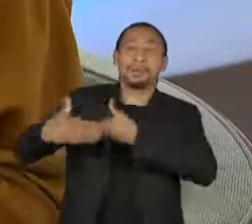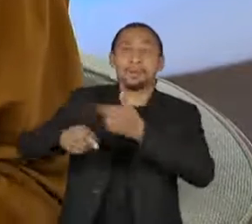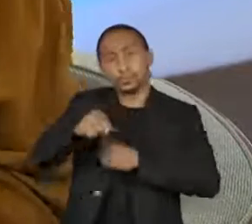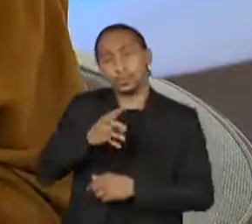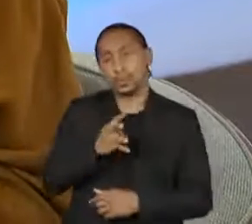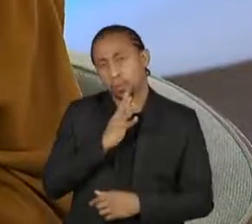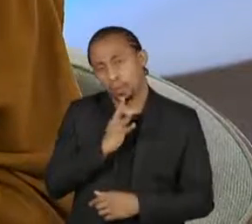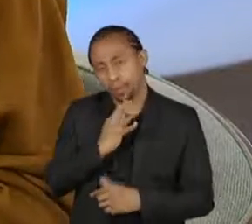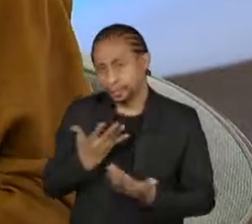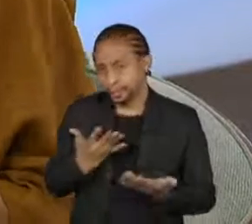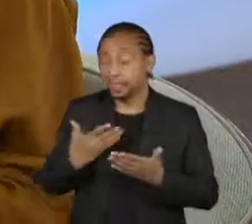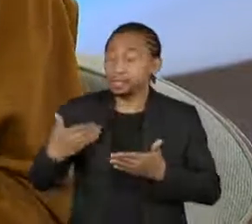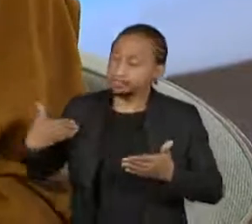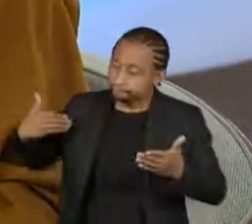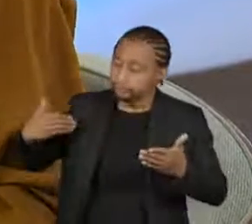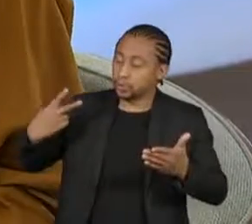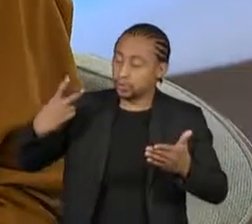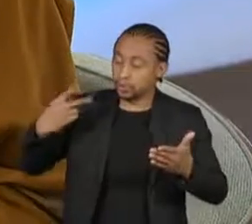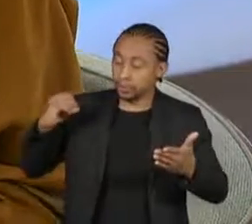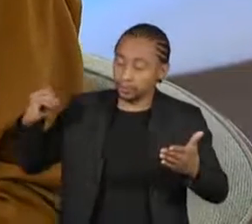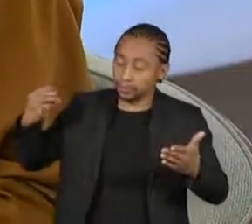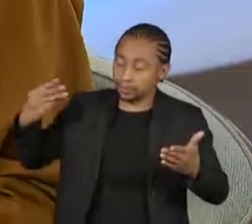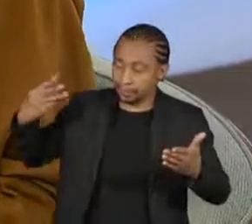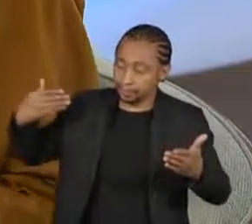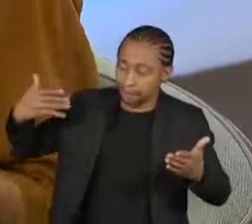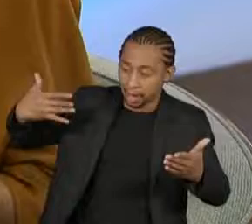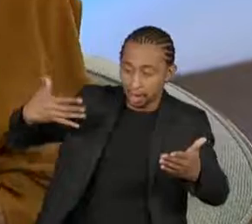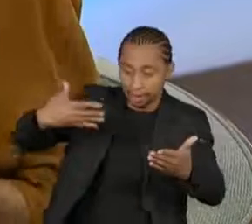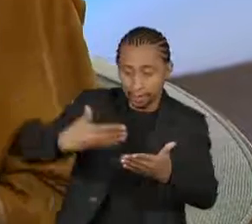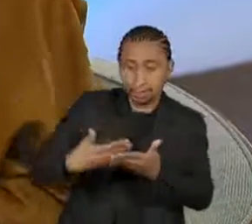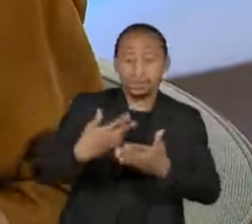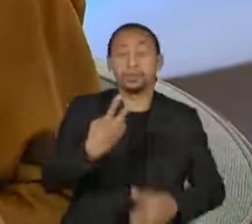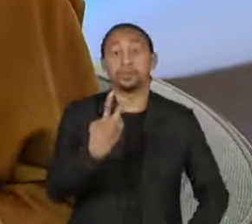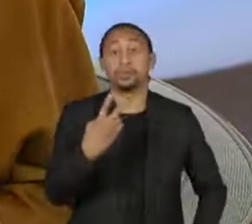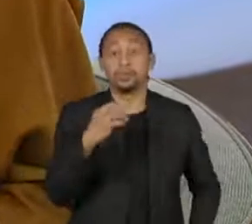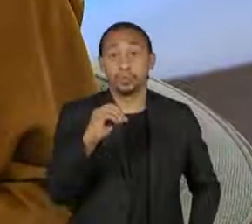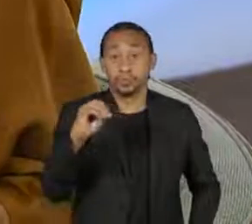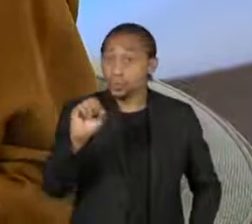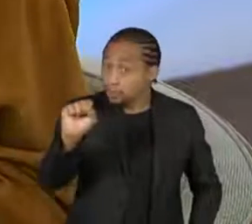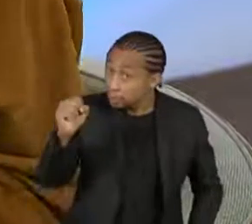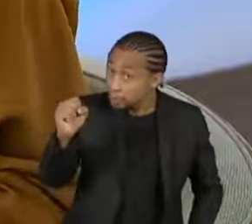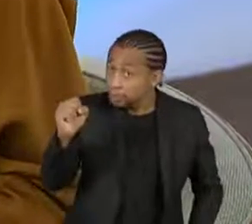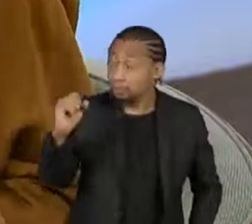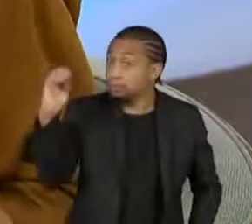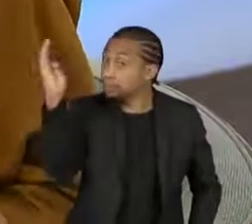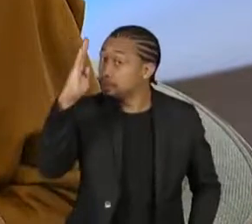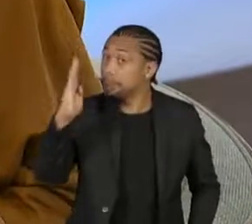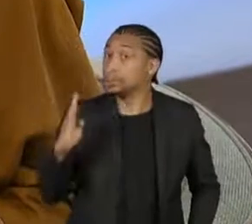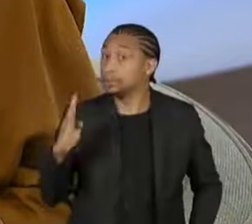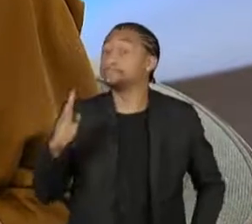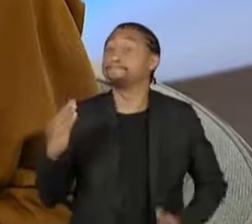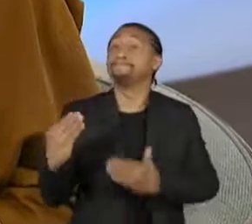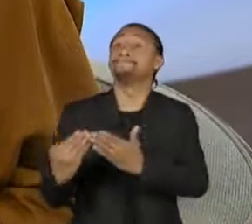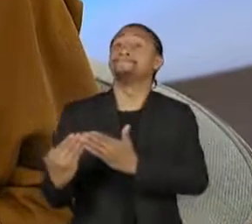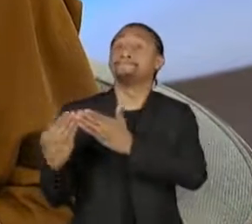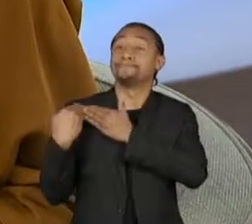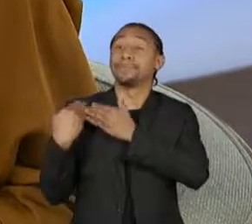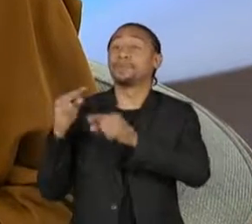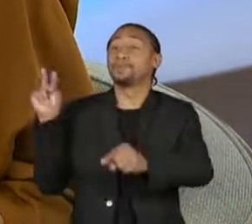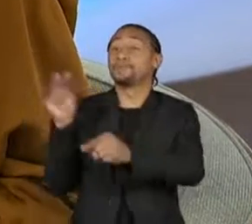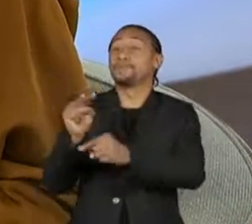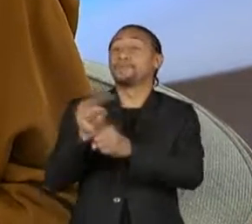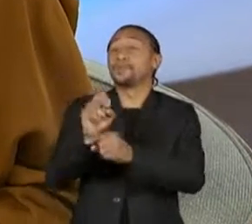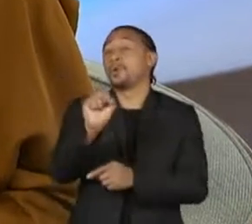é que de 2003 a 2008, o Brasil foi responsável por 80% das áreas